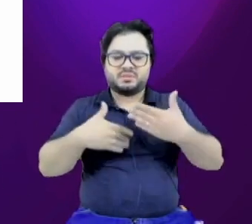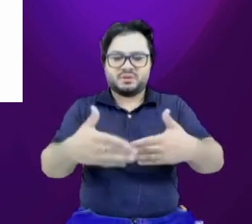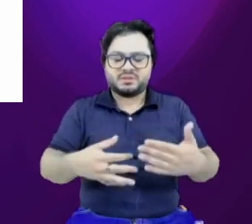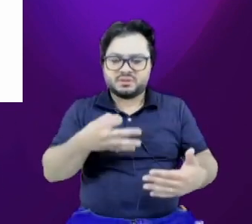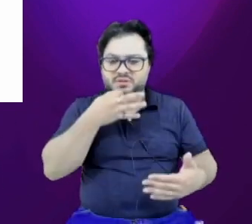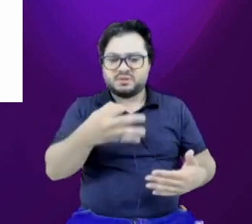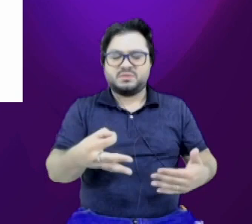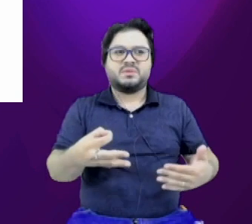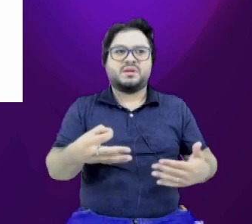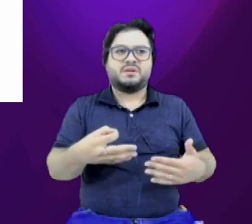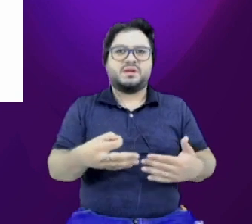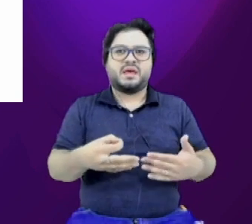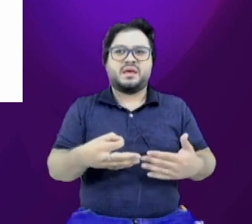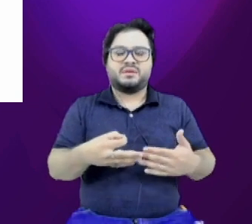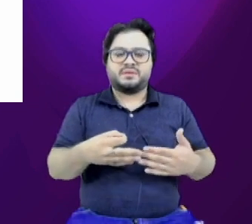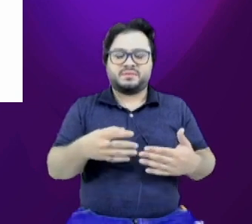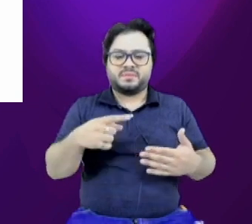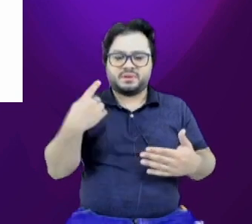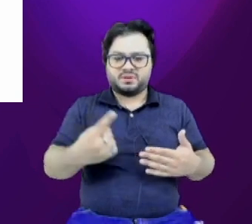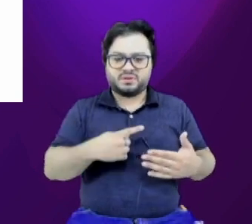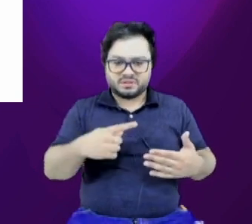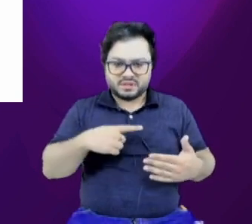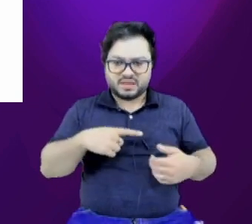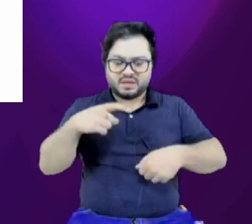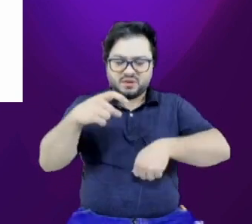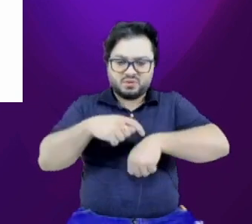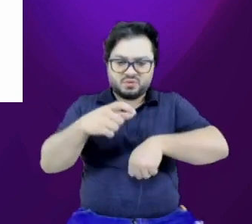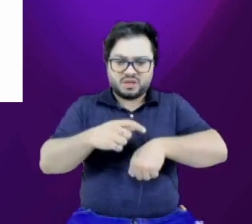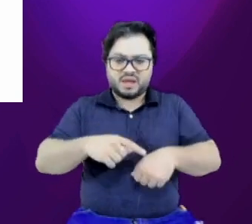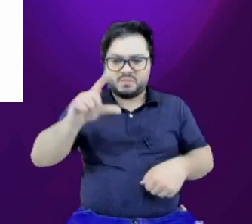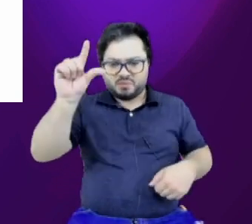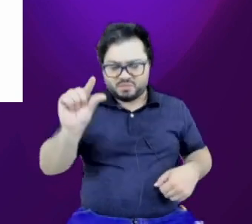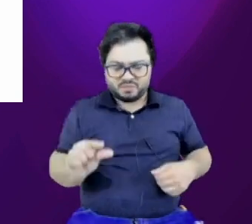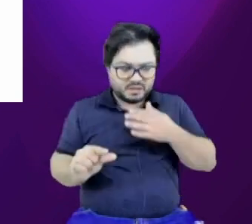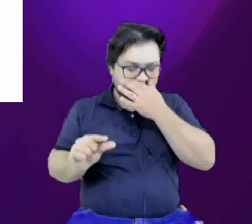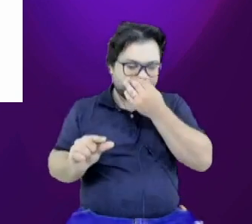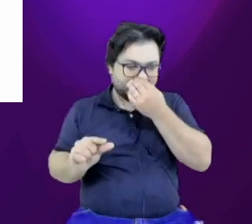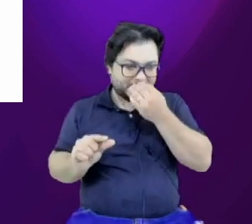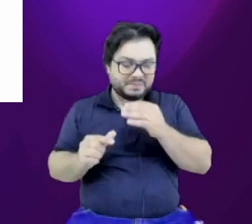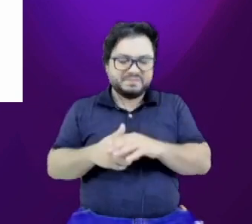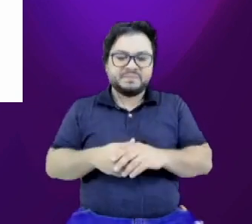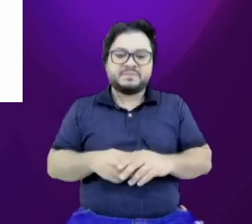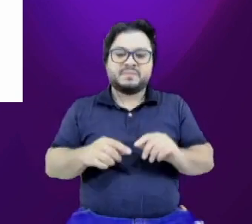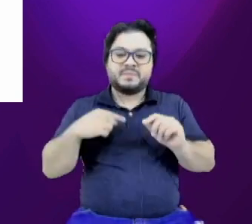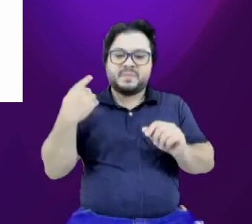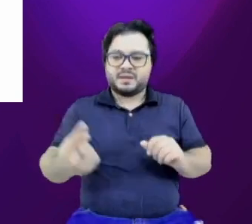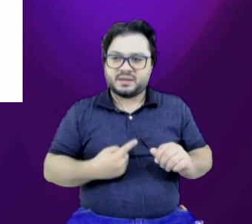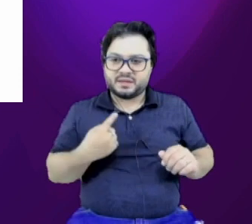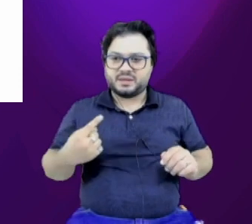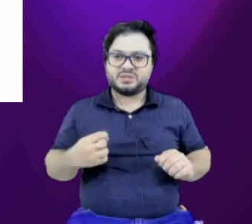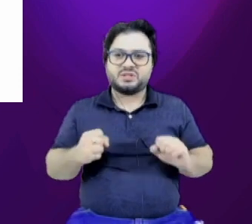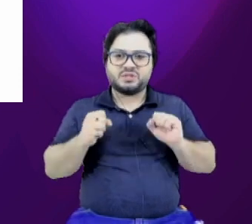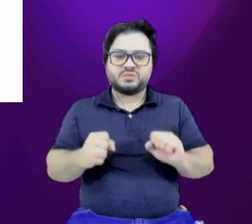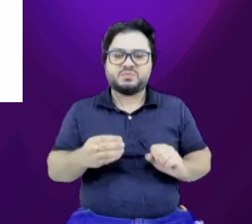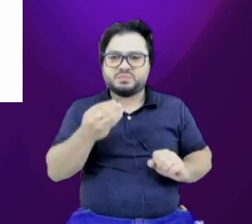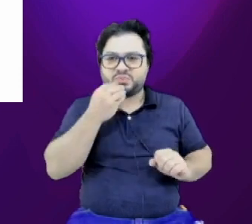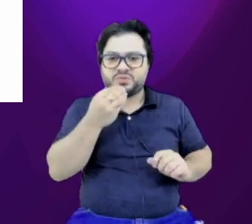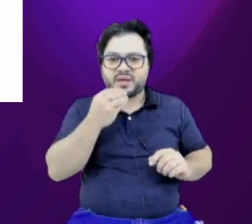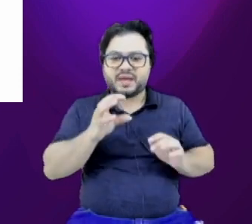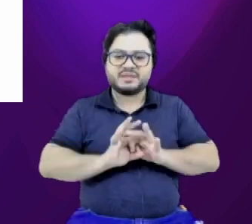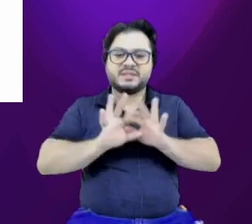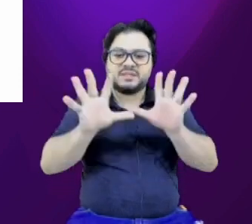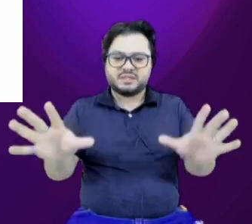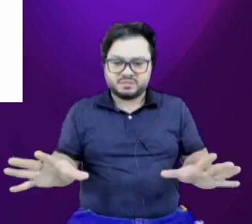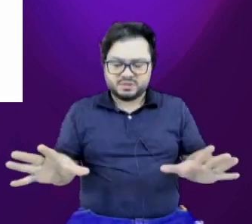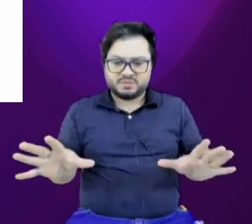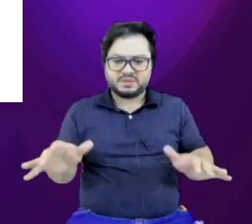vista para que a gente tivesse o tempo mínimo para que a gente pudesse disponibilizar